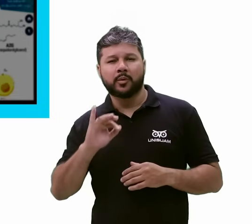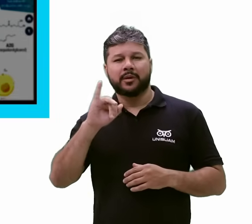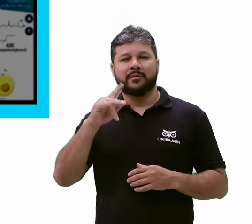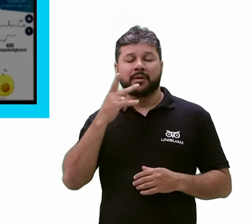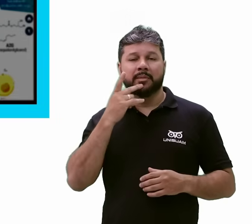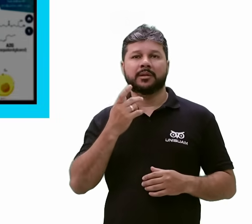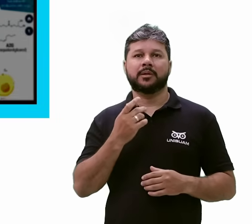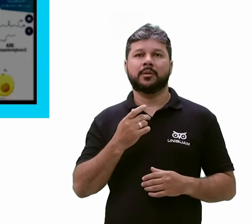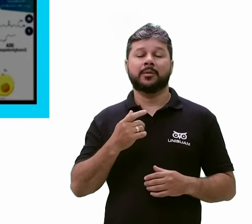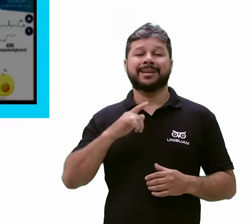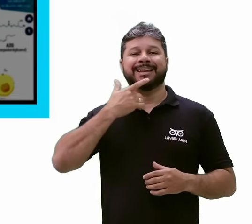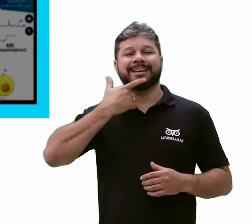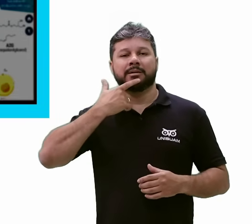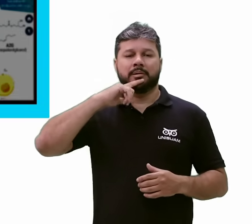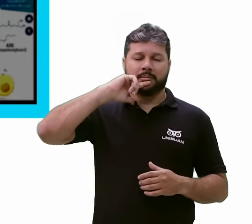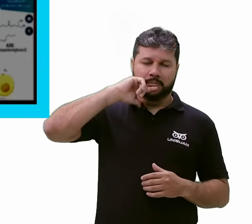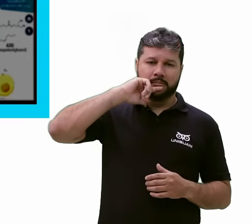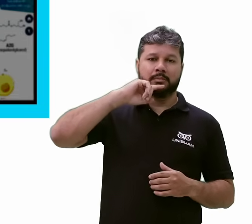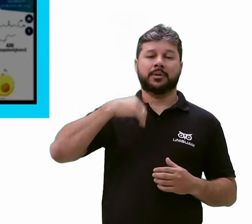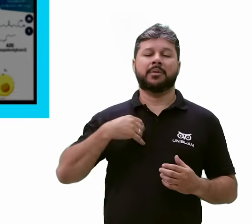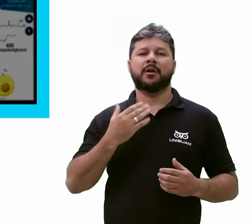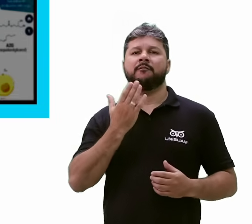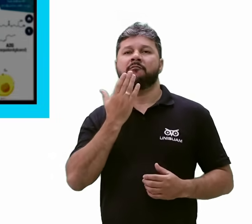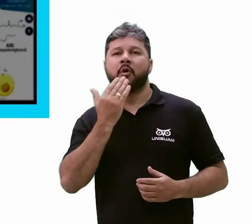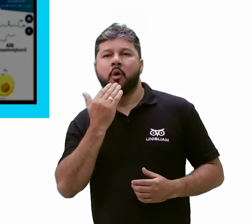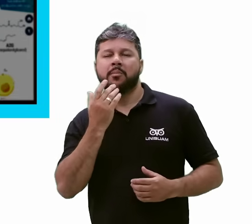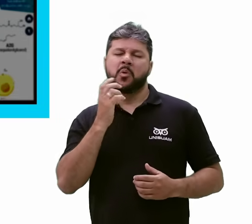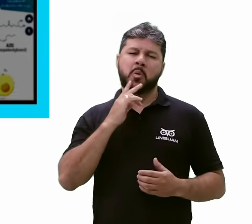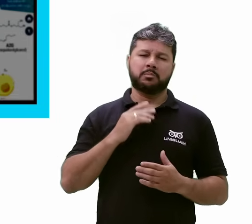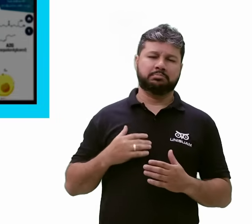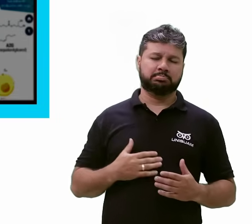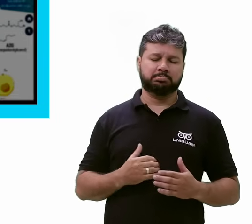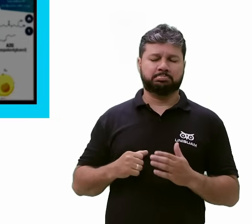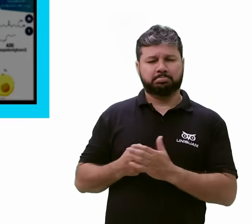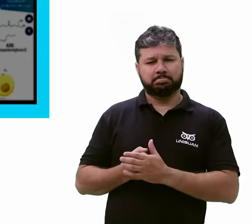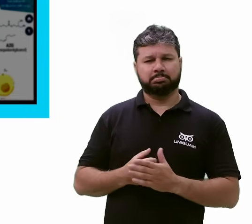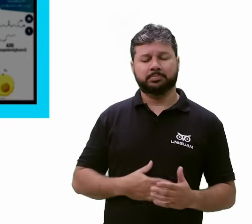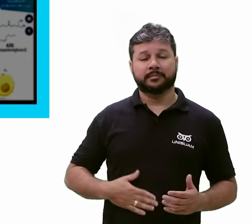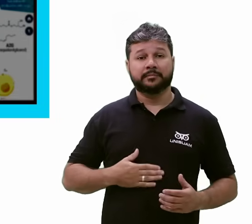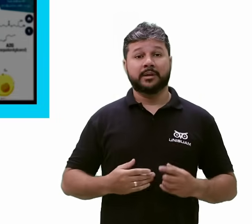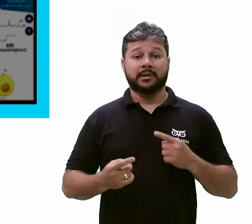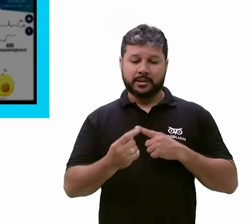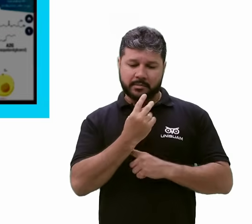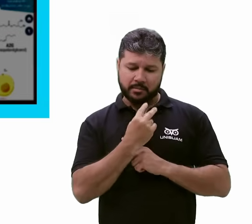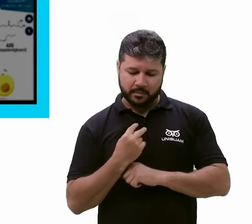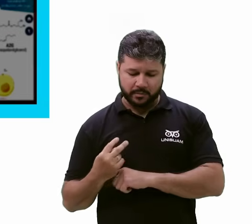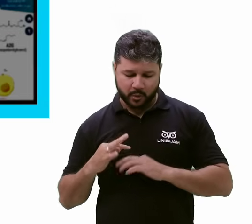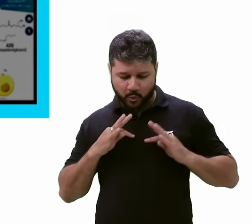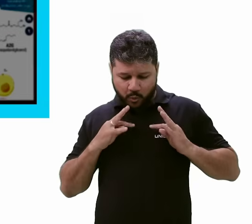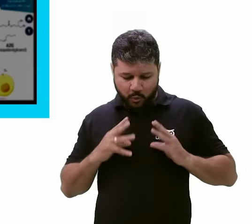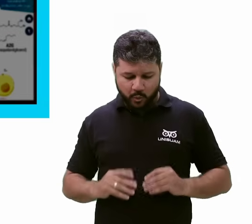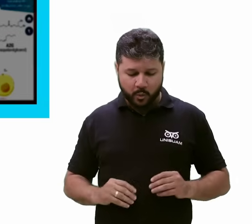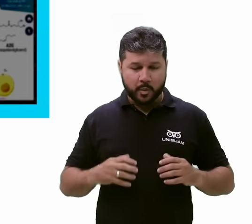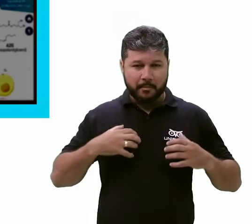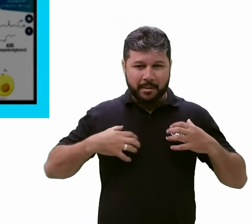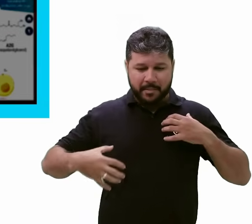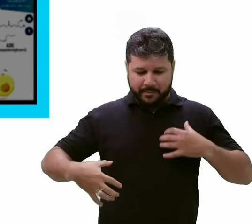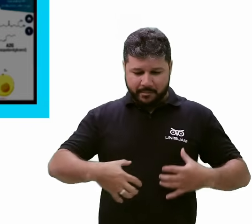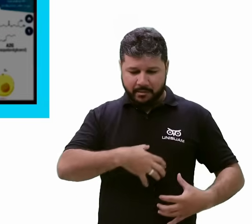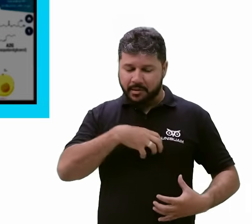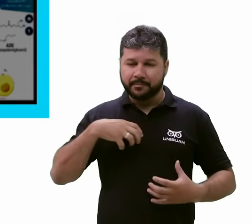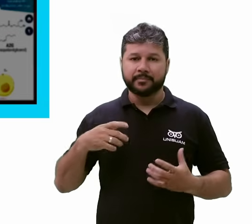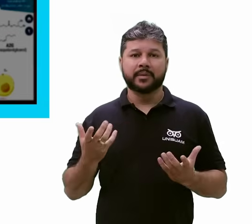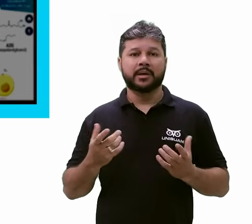inflamação, humor, apetite. E ele é fundamental na homeostase do nosso organismo, que